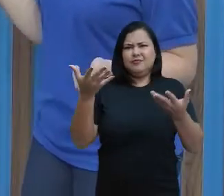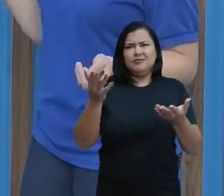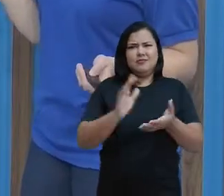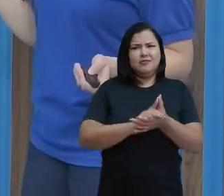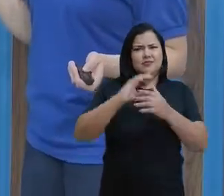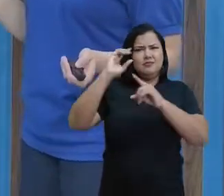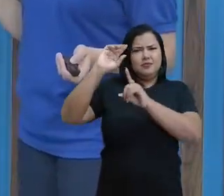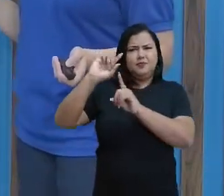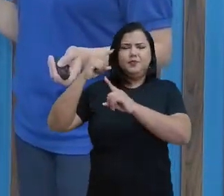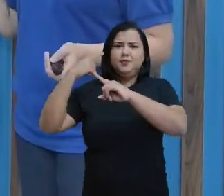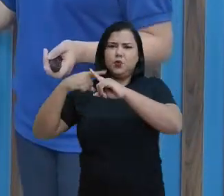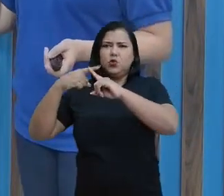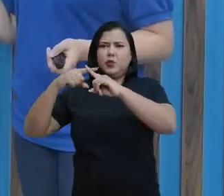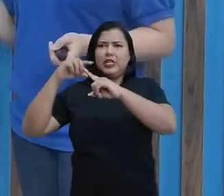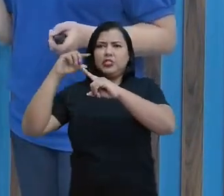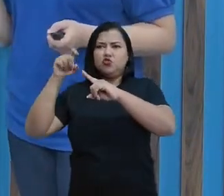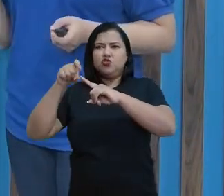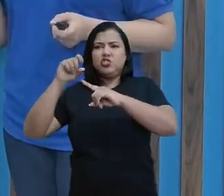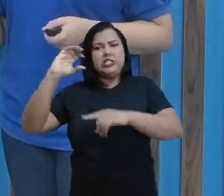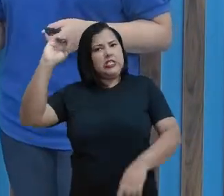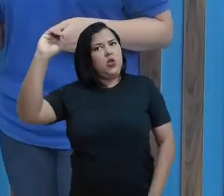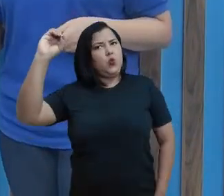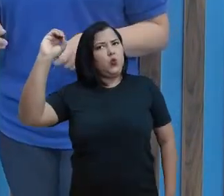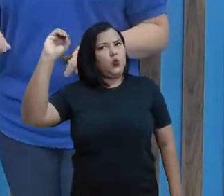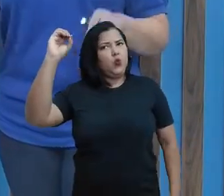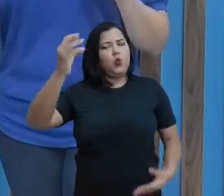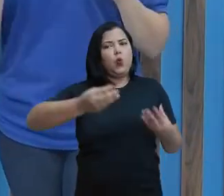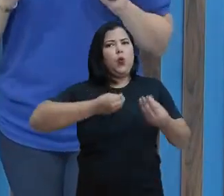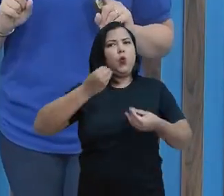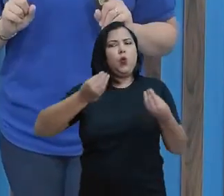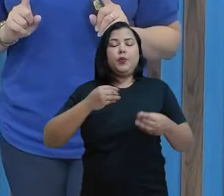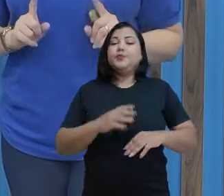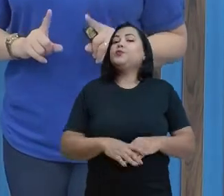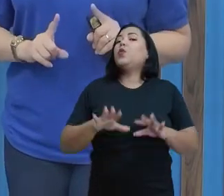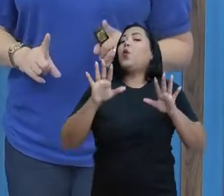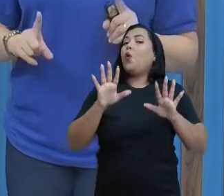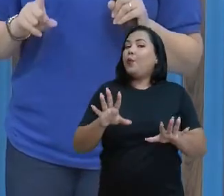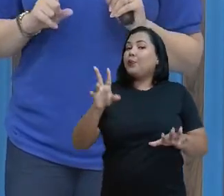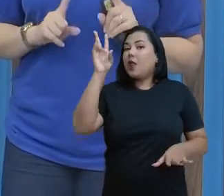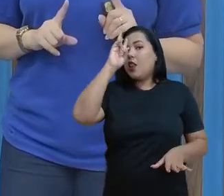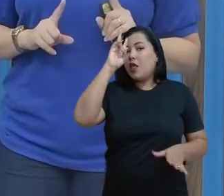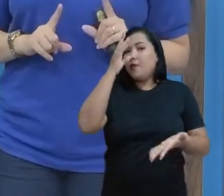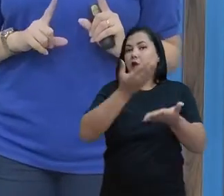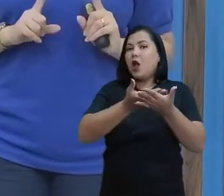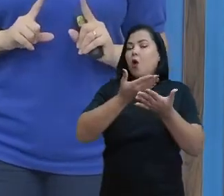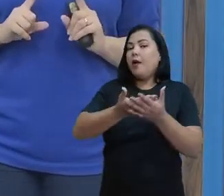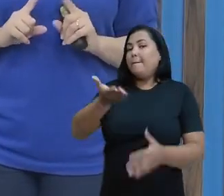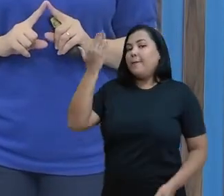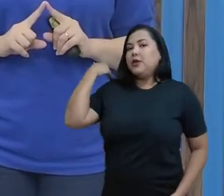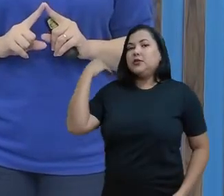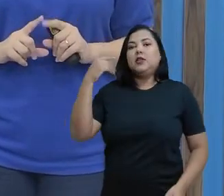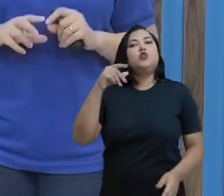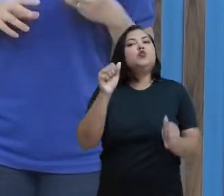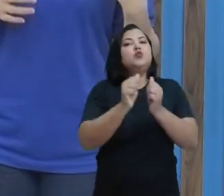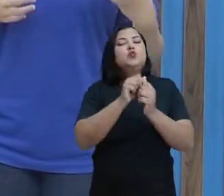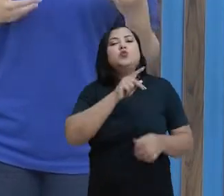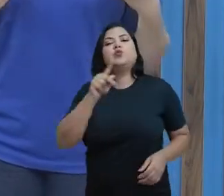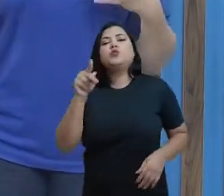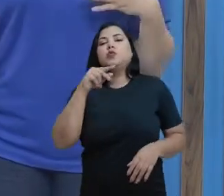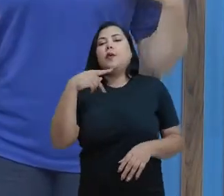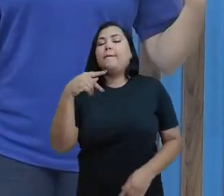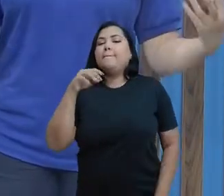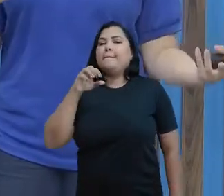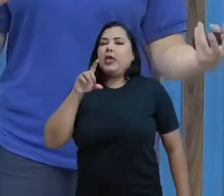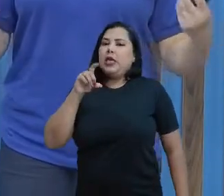apareceu multiplicando o x elevado a zero? Lembra que na aula passada, com o professor Pedro, eu comentei que a